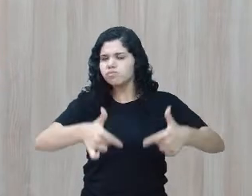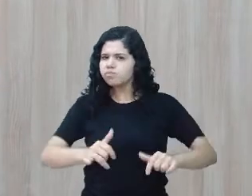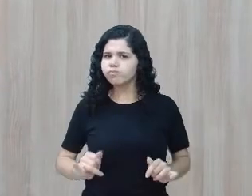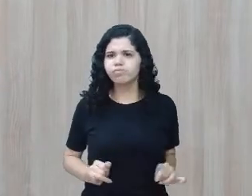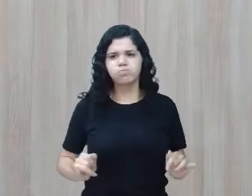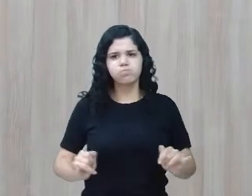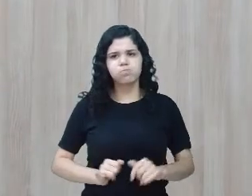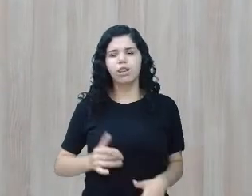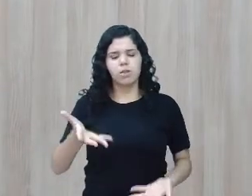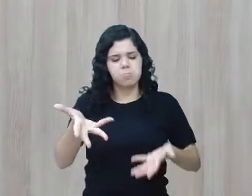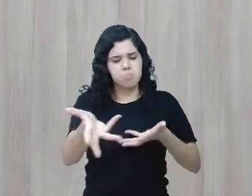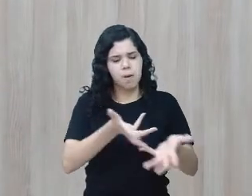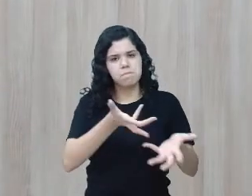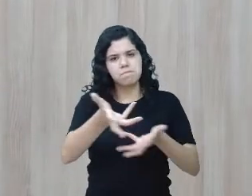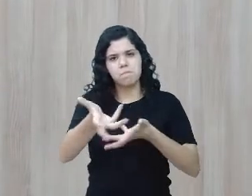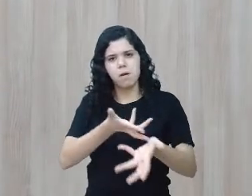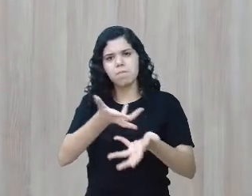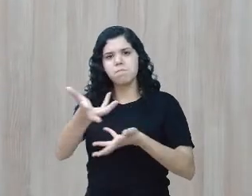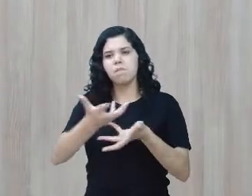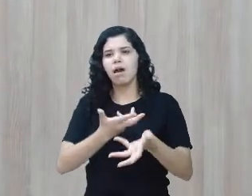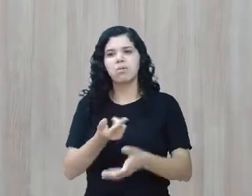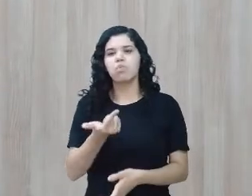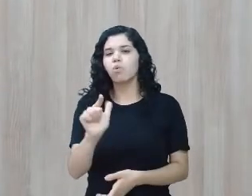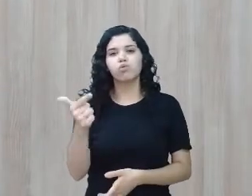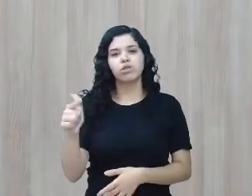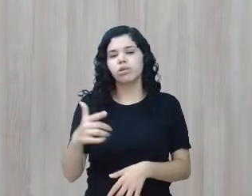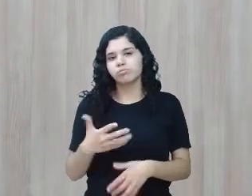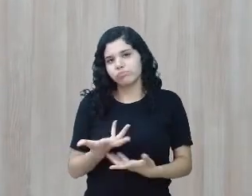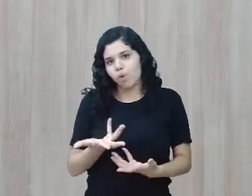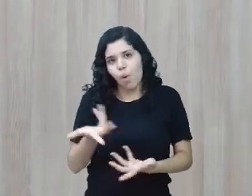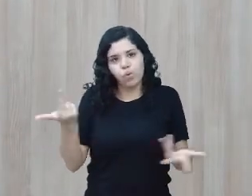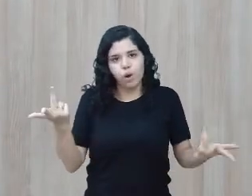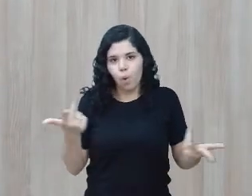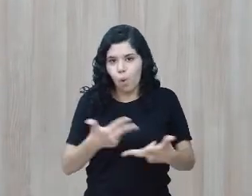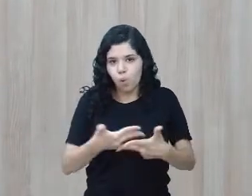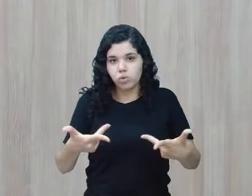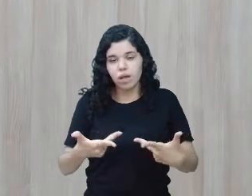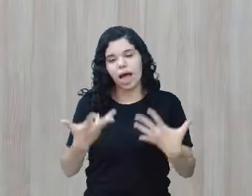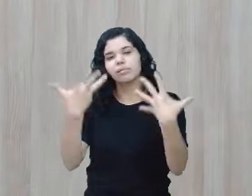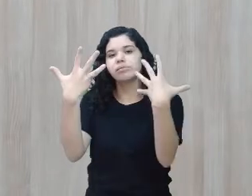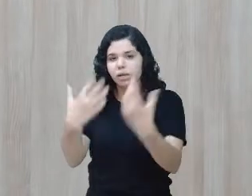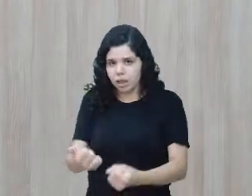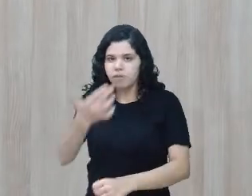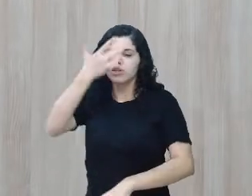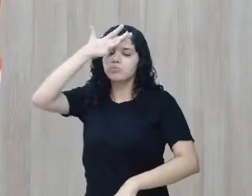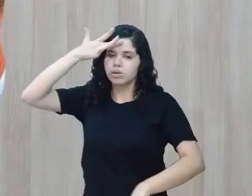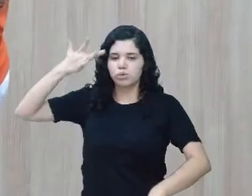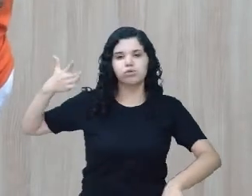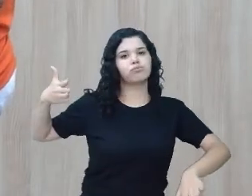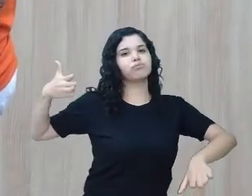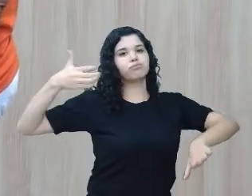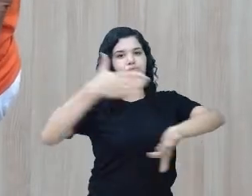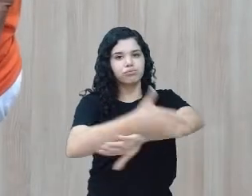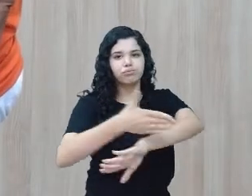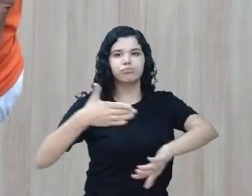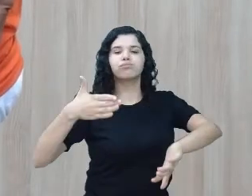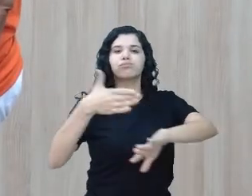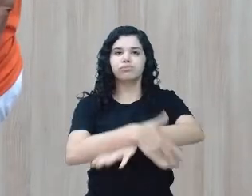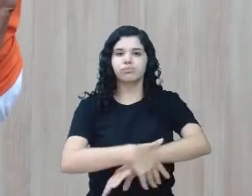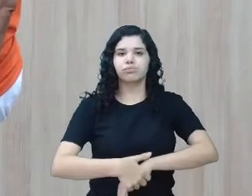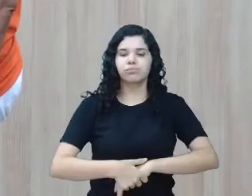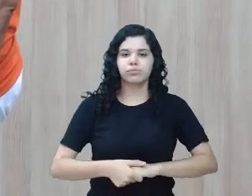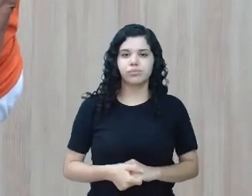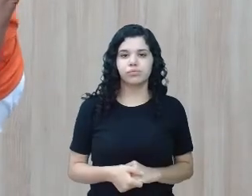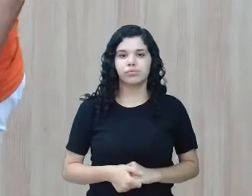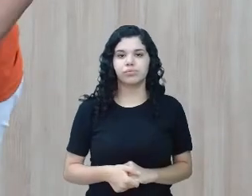iam e eles interagiam e não tinha outra situação, a não ser acolher os restantes que vinham das suas lutas e